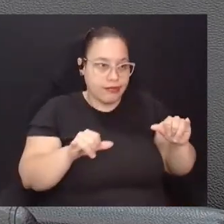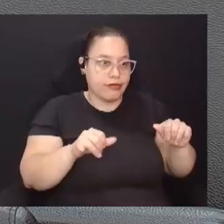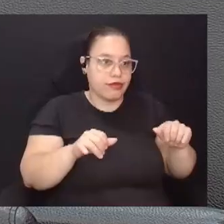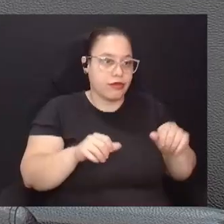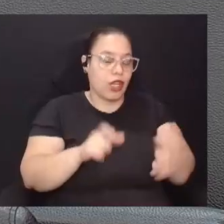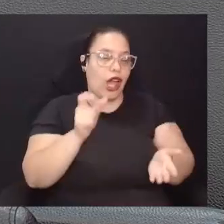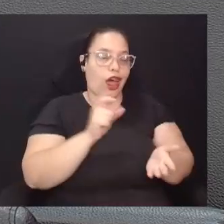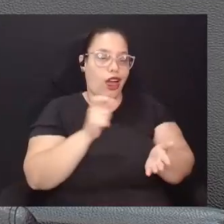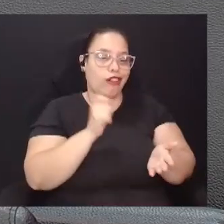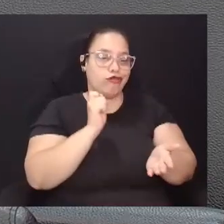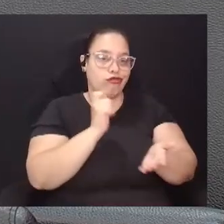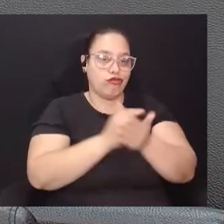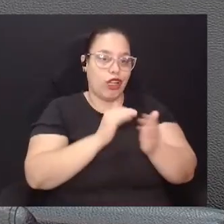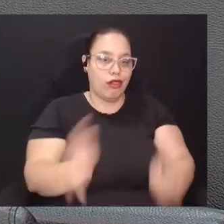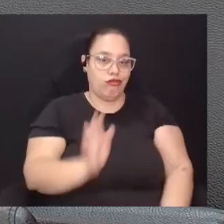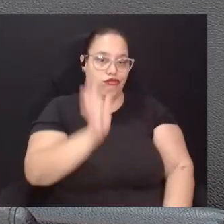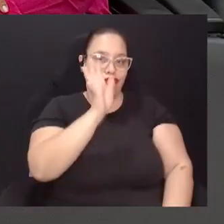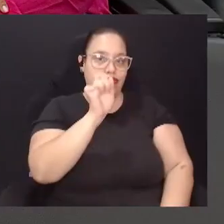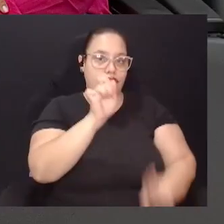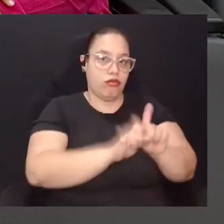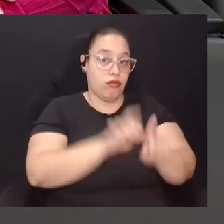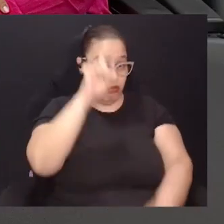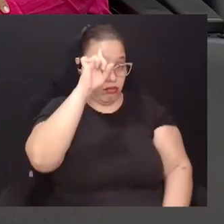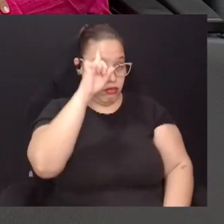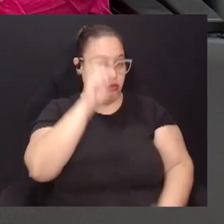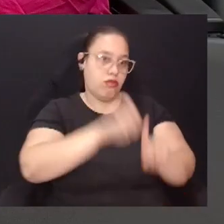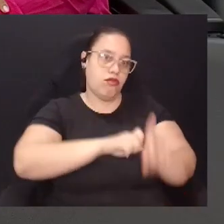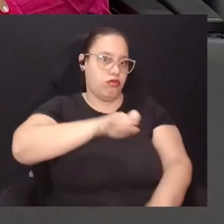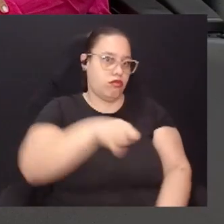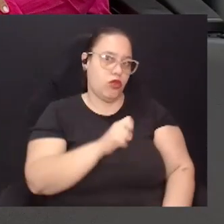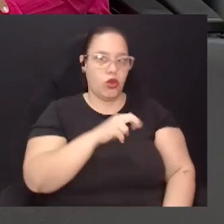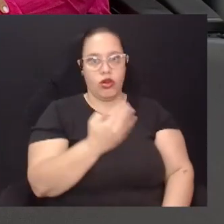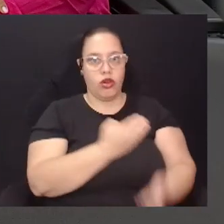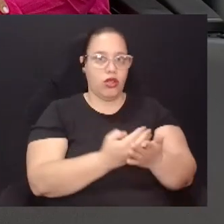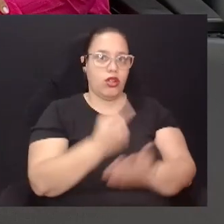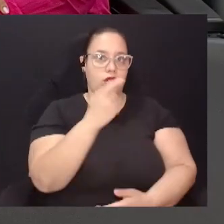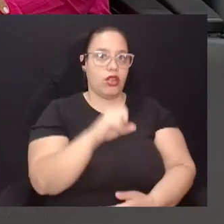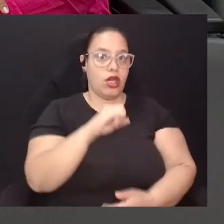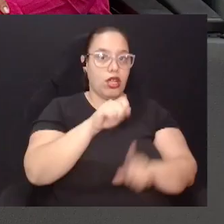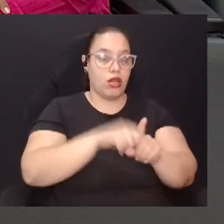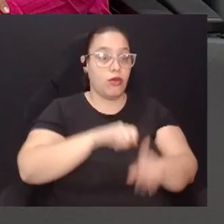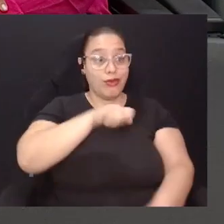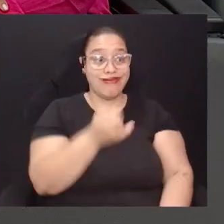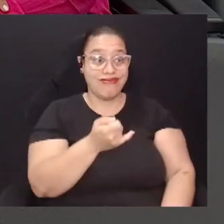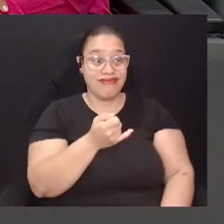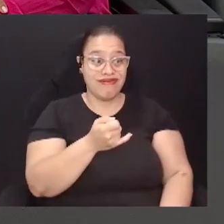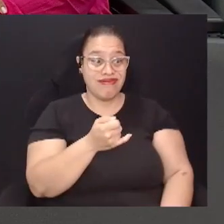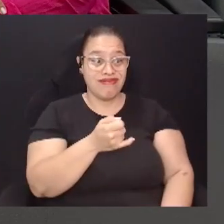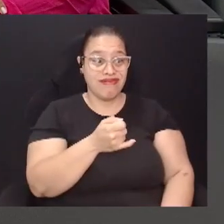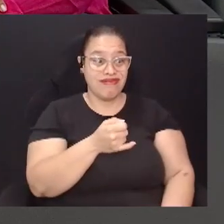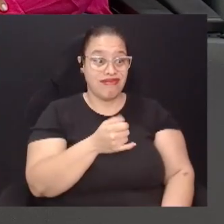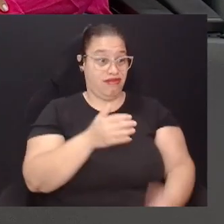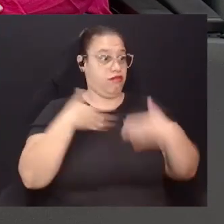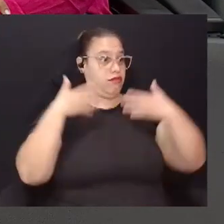que a tarifa vai aumentar a partir de 1º de janeiro, ou então a partir do dia 10 de janeiro. Né? E isso faz